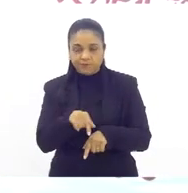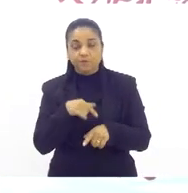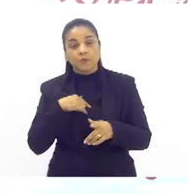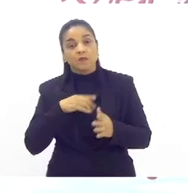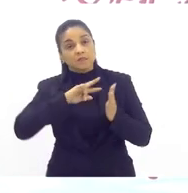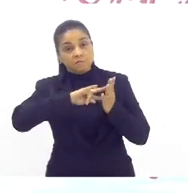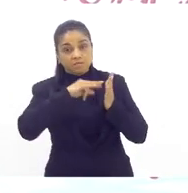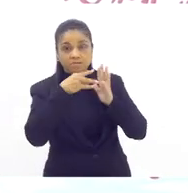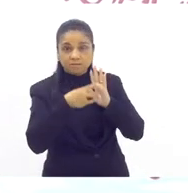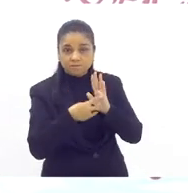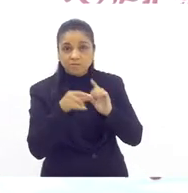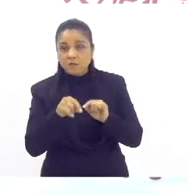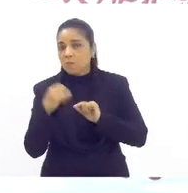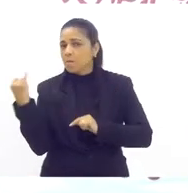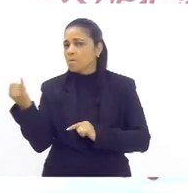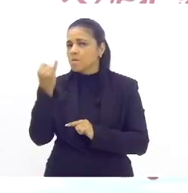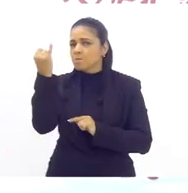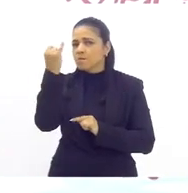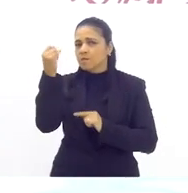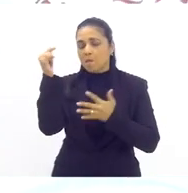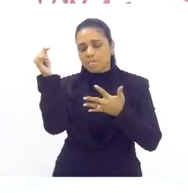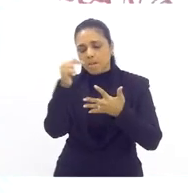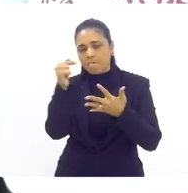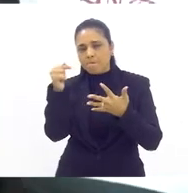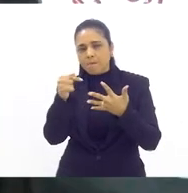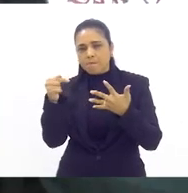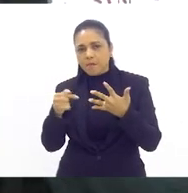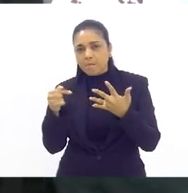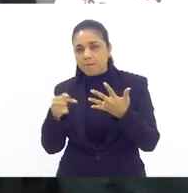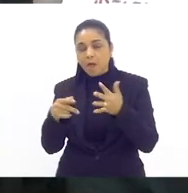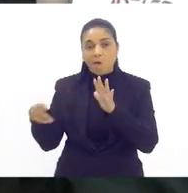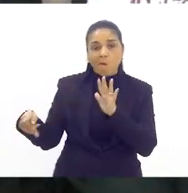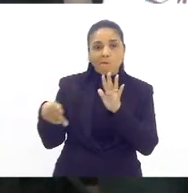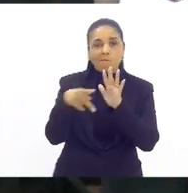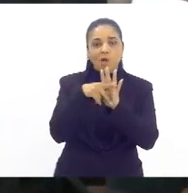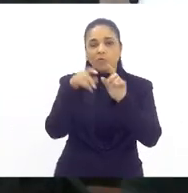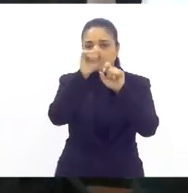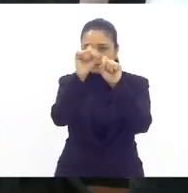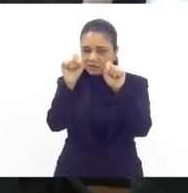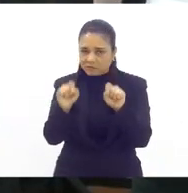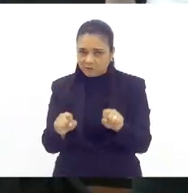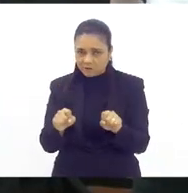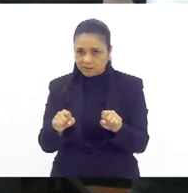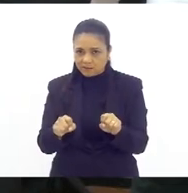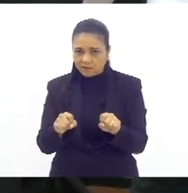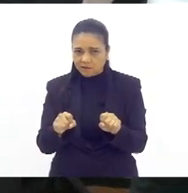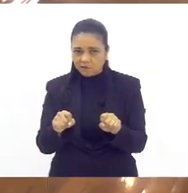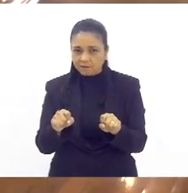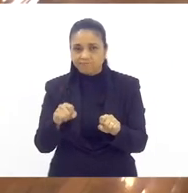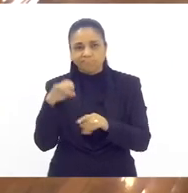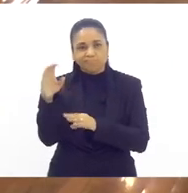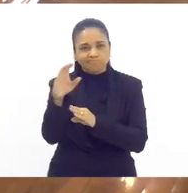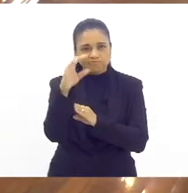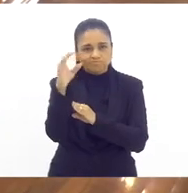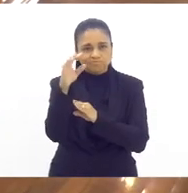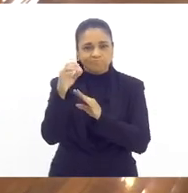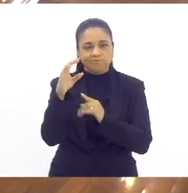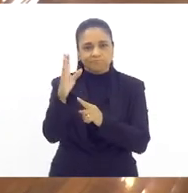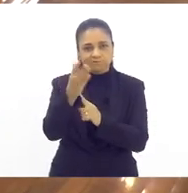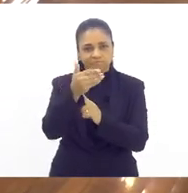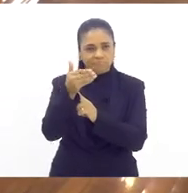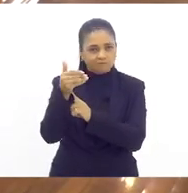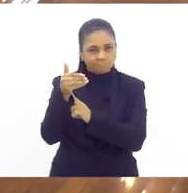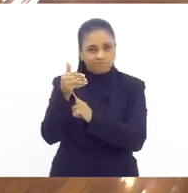sentido acho que é importante fazer algumas pontuações em relação ao próprio sistema de ciência e tecnologias